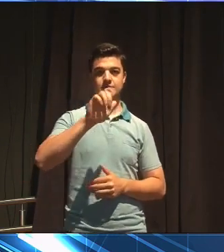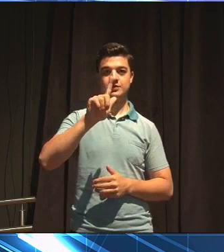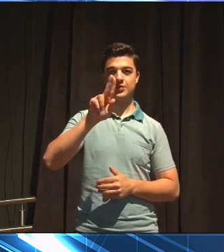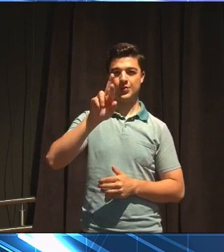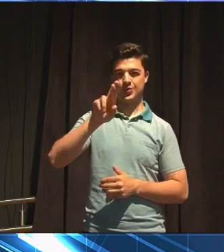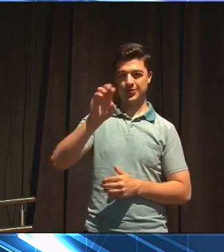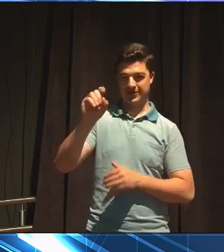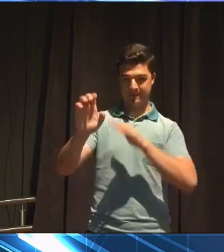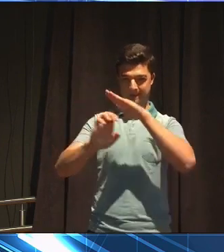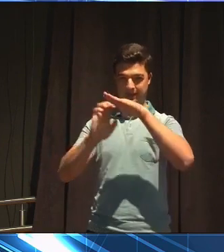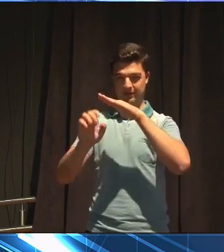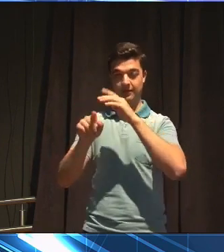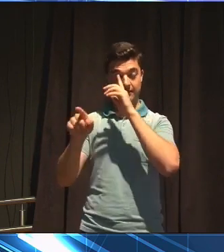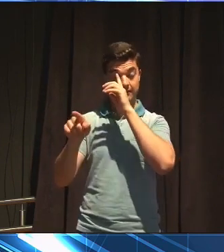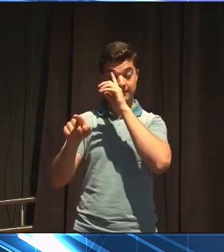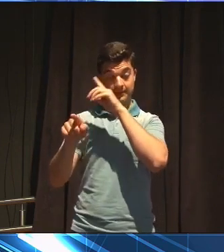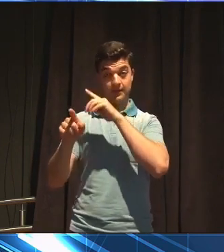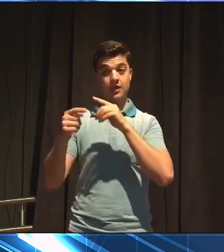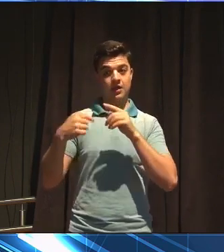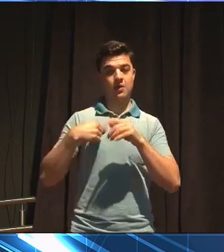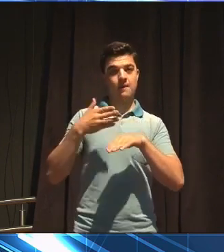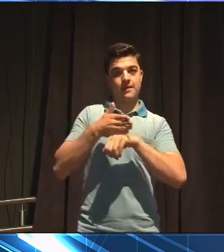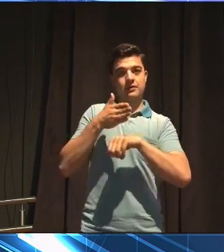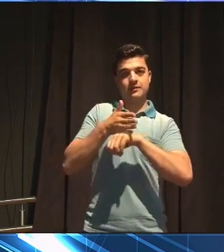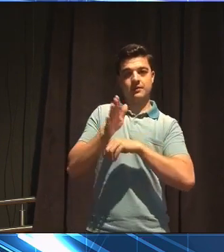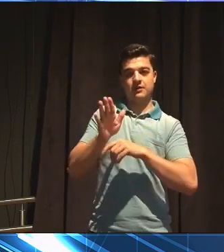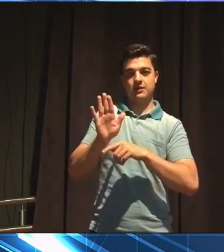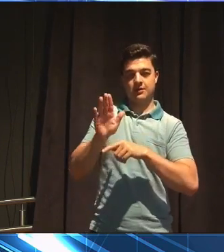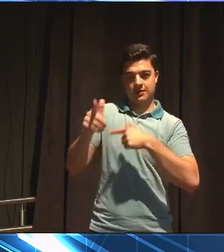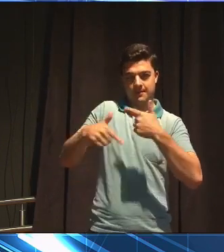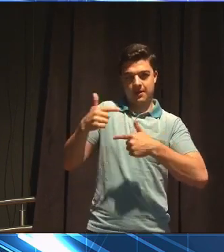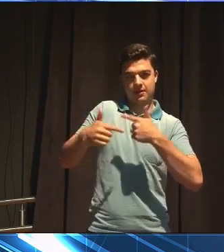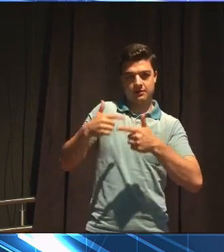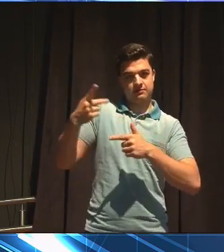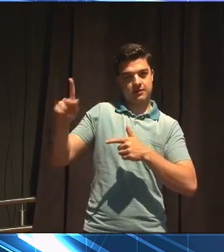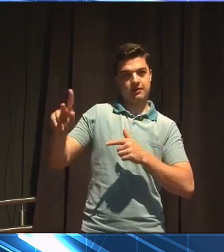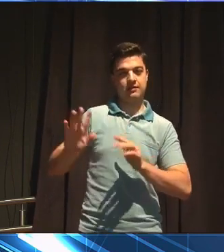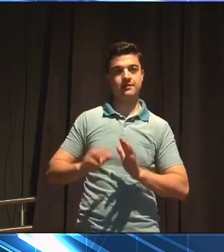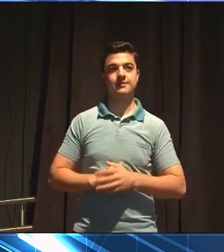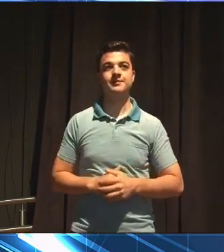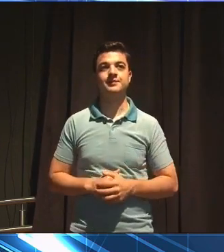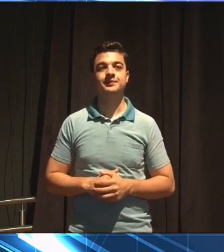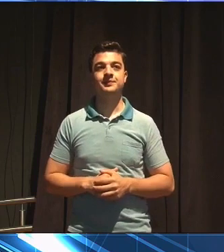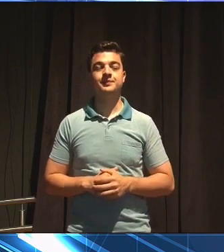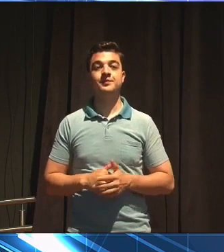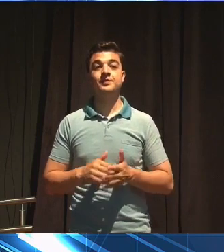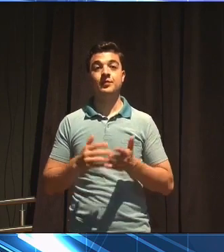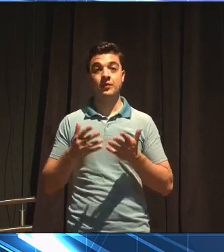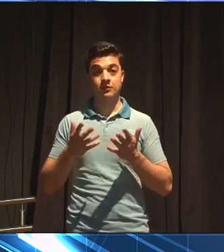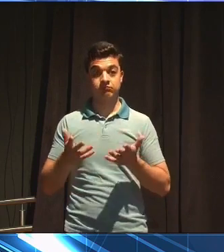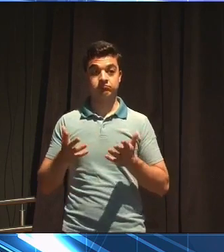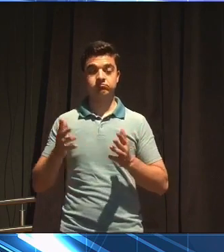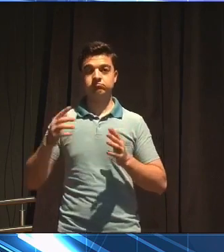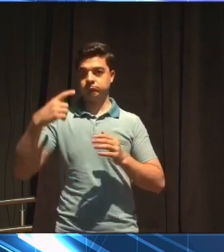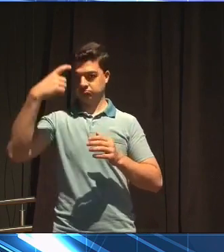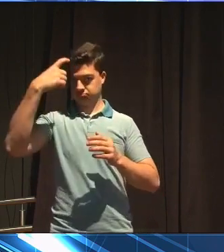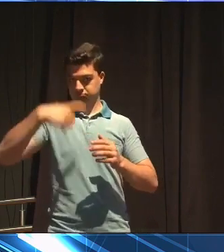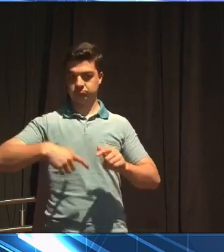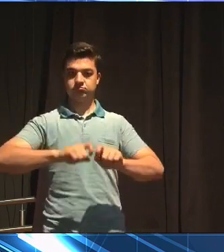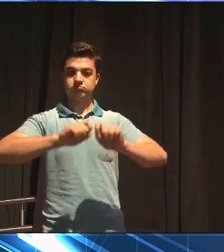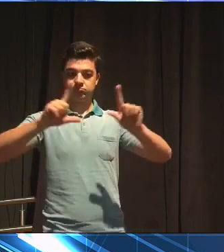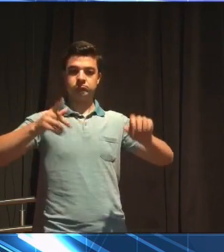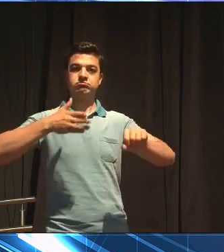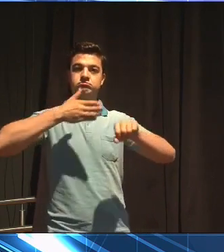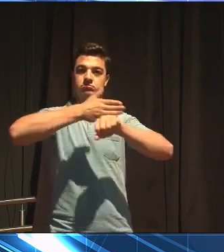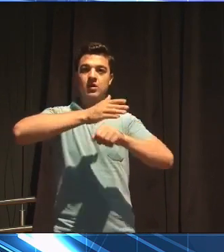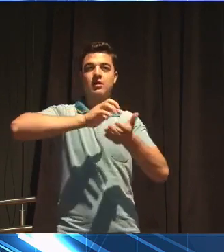deles de autenticação e autorização. Vamos lá. Quando o corretor entra na tela dele para fazer um cálculo